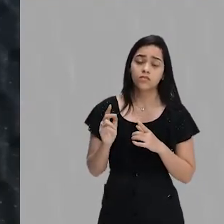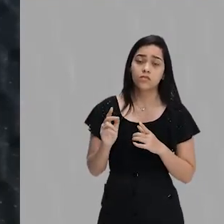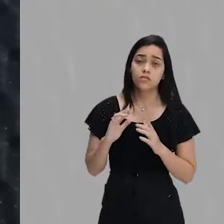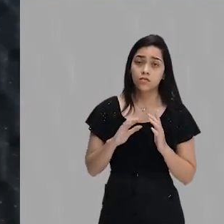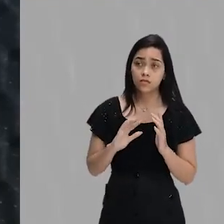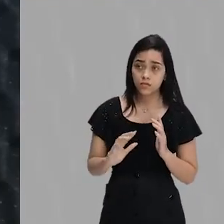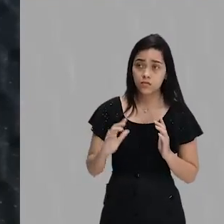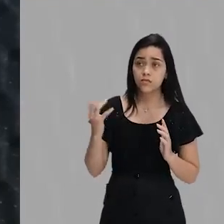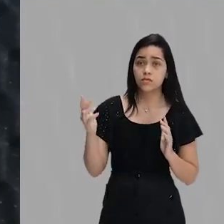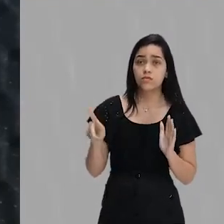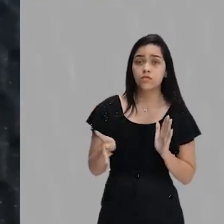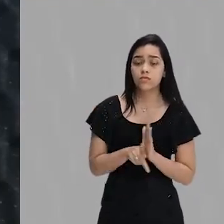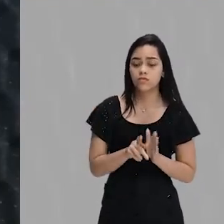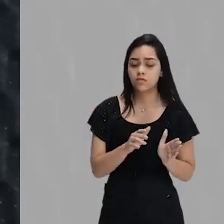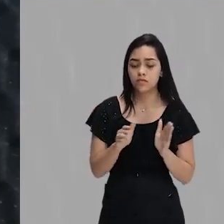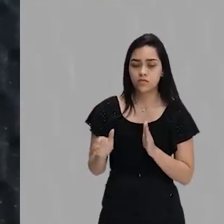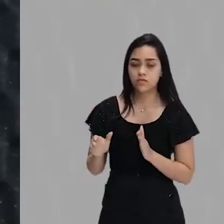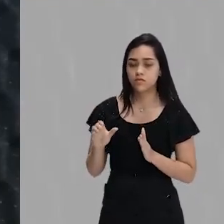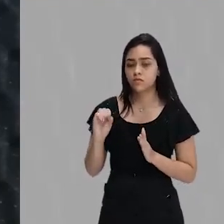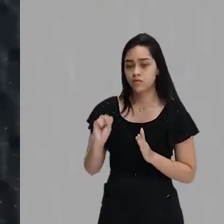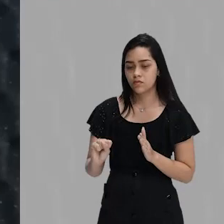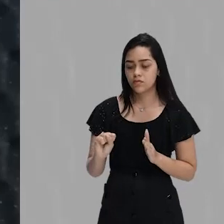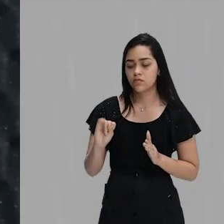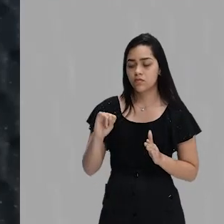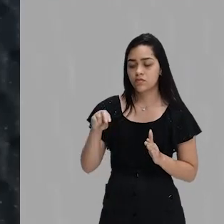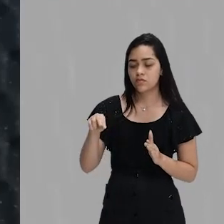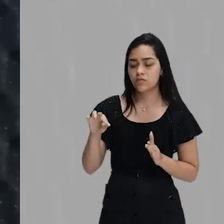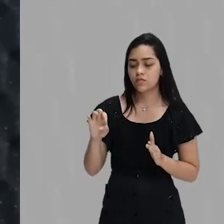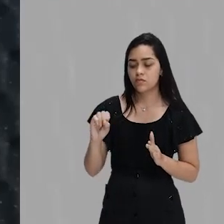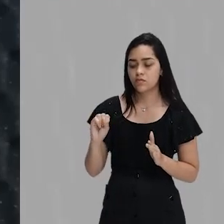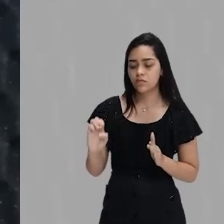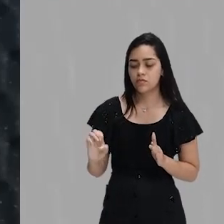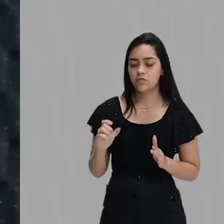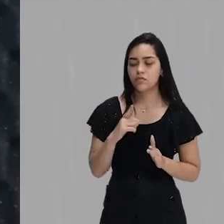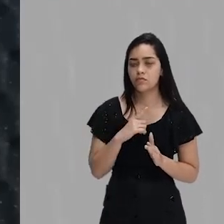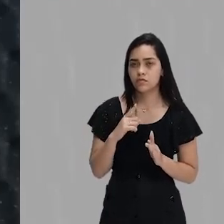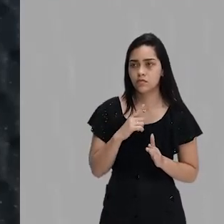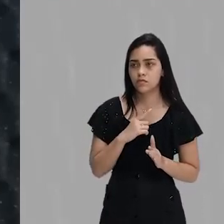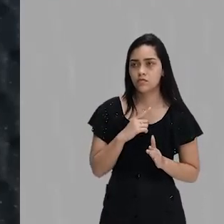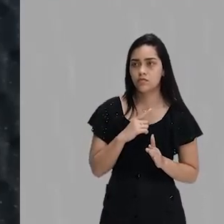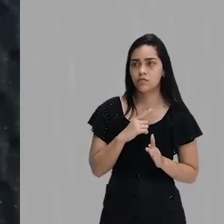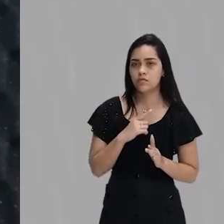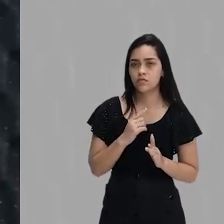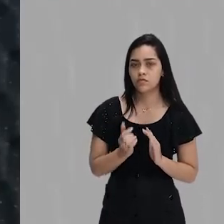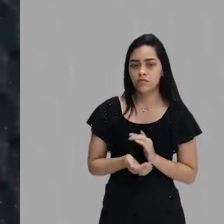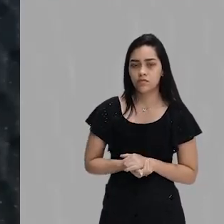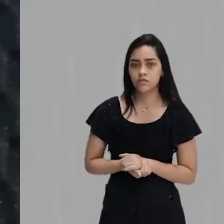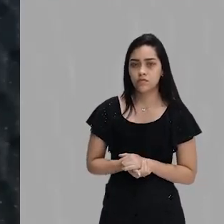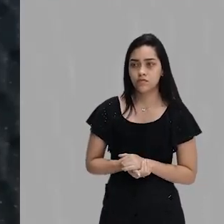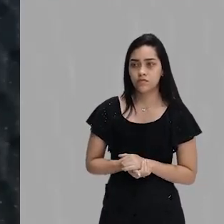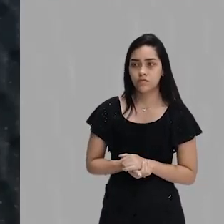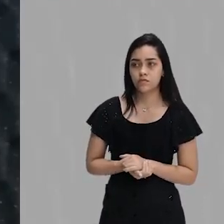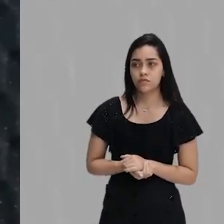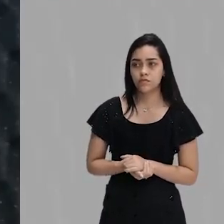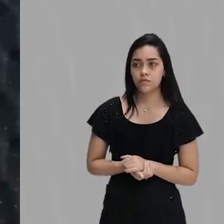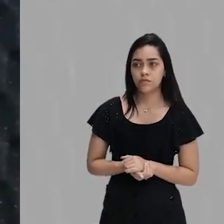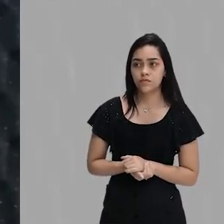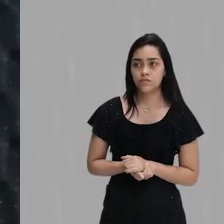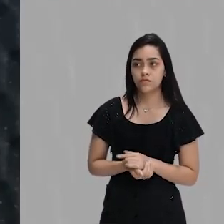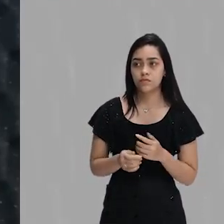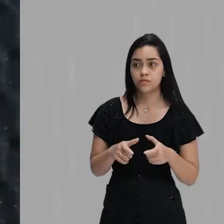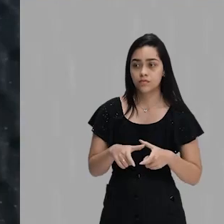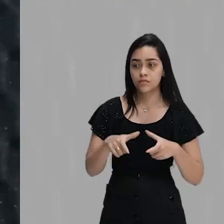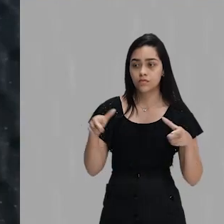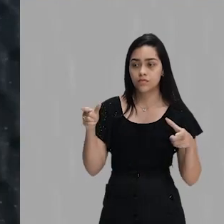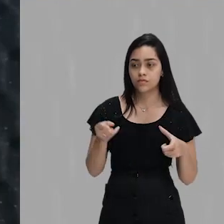ela ocorre nessa fase, na fase S. Então, ocorre a duplicação do material genético. E aí aumenta